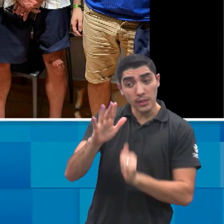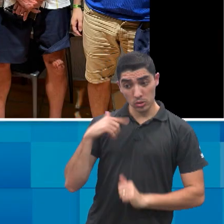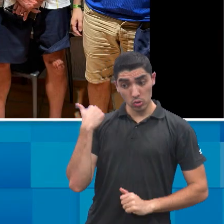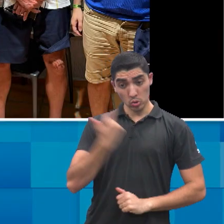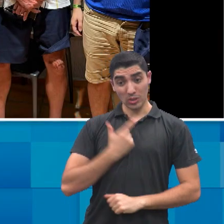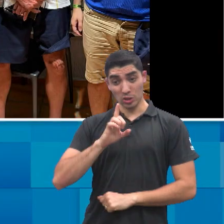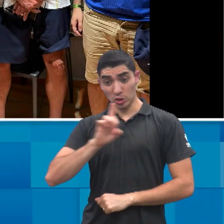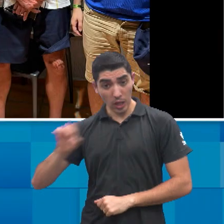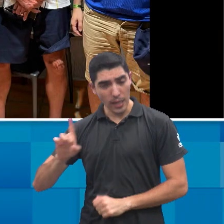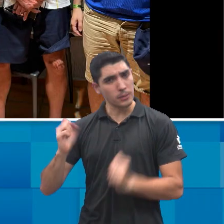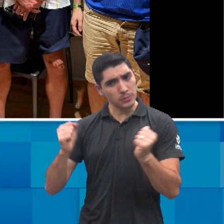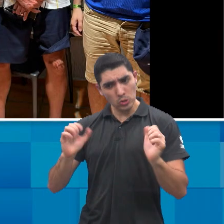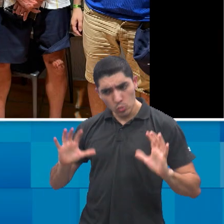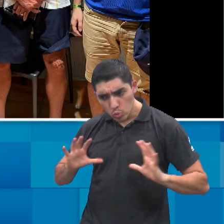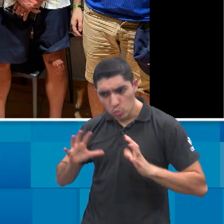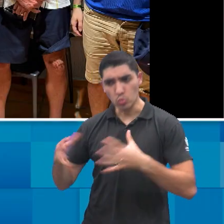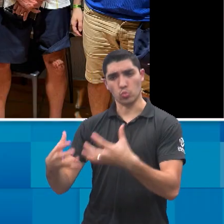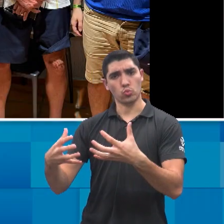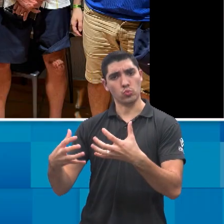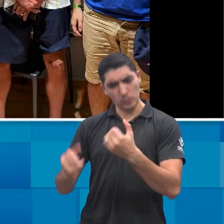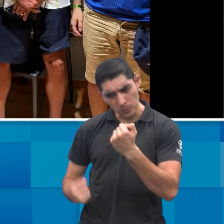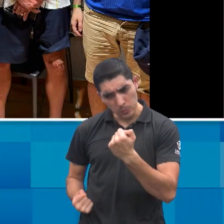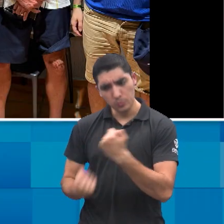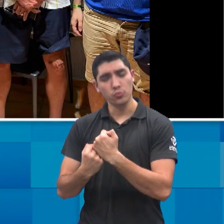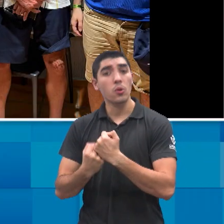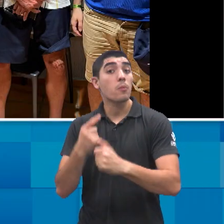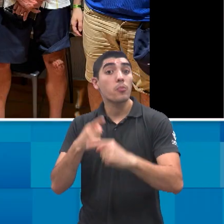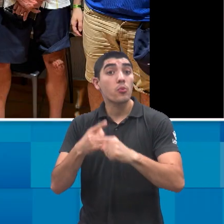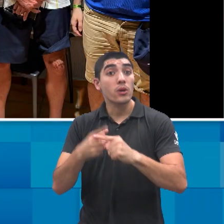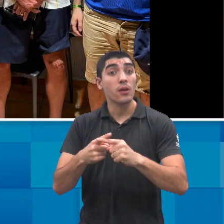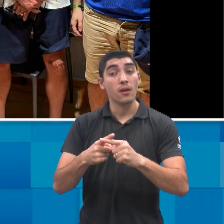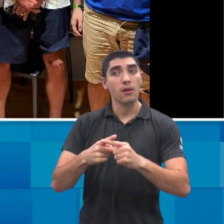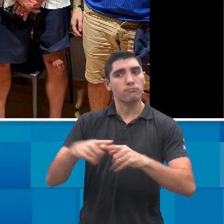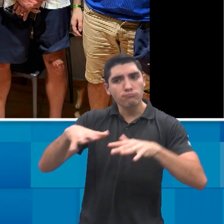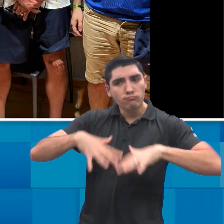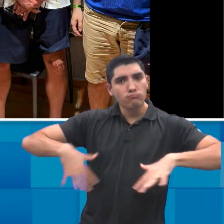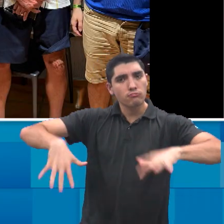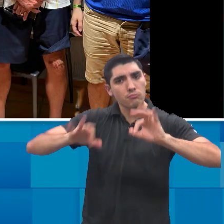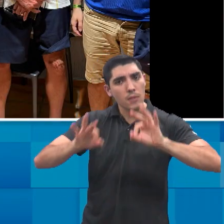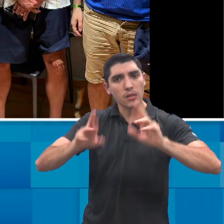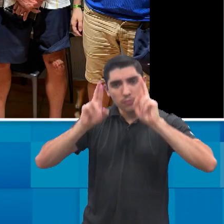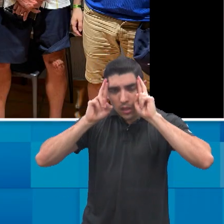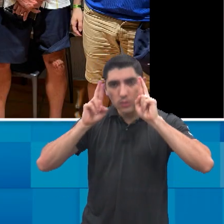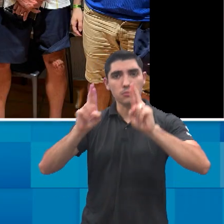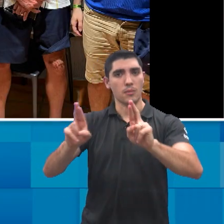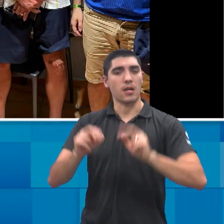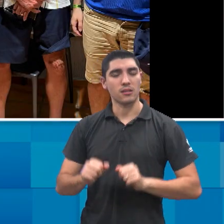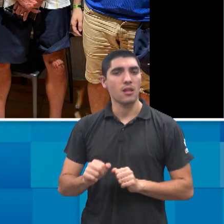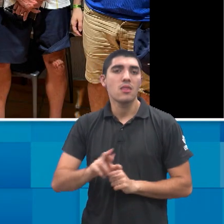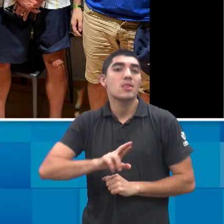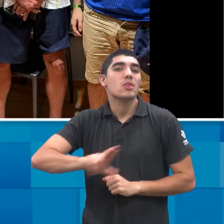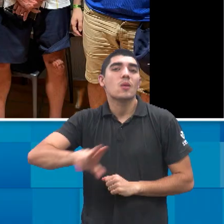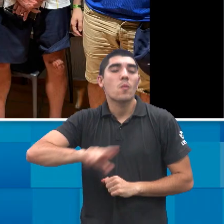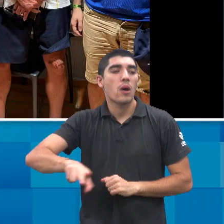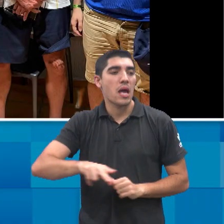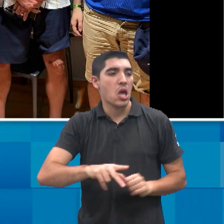que tenhamos uma cidade que respeite cada vez mais os nossos princípios e não lute contra a gente quando a gente busca